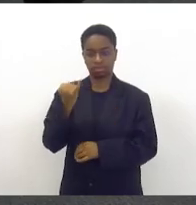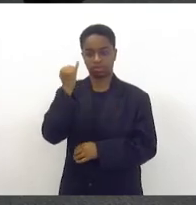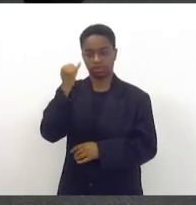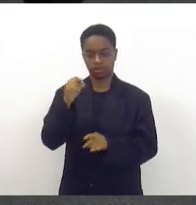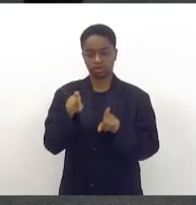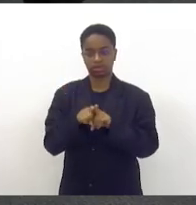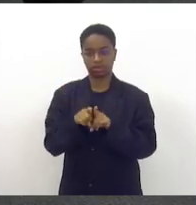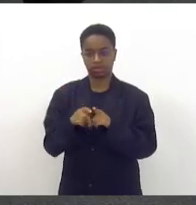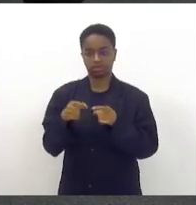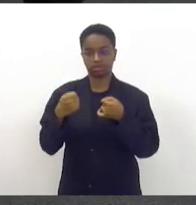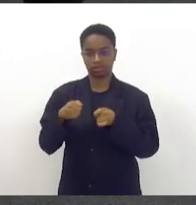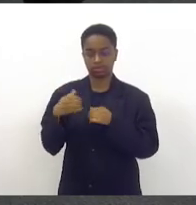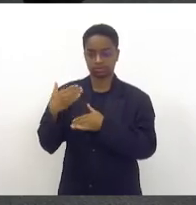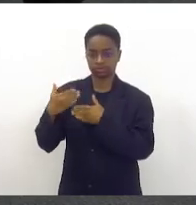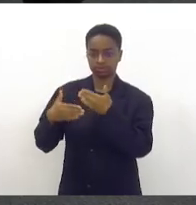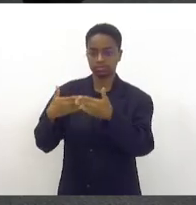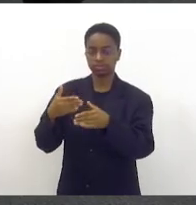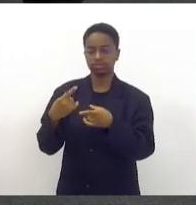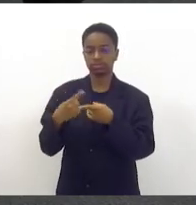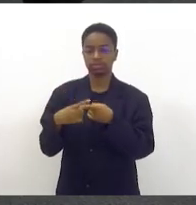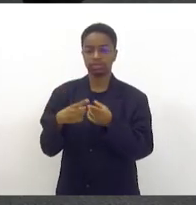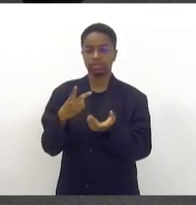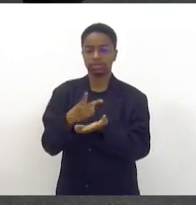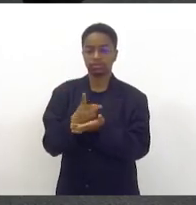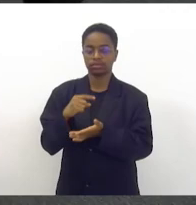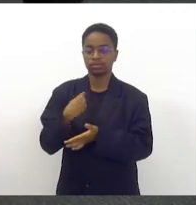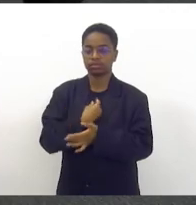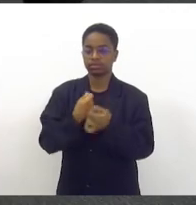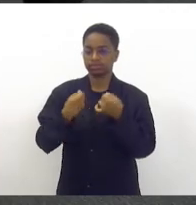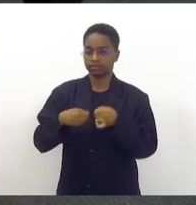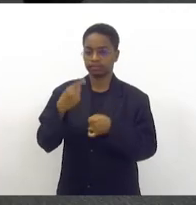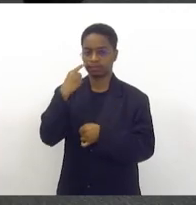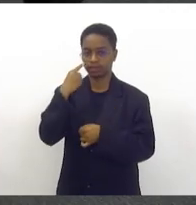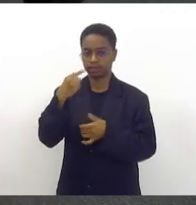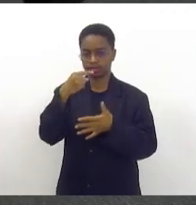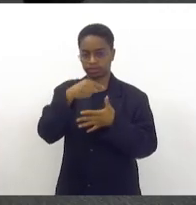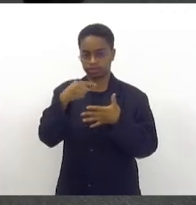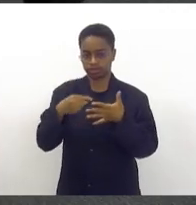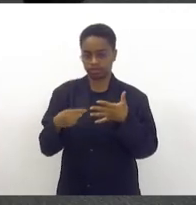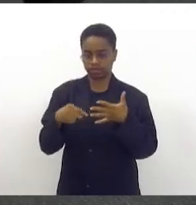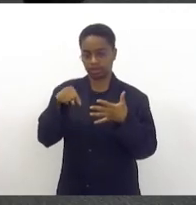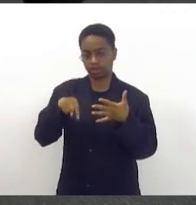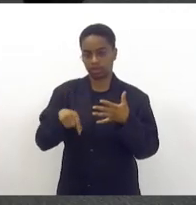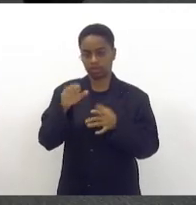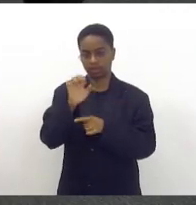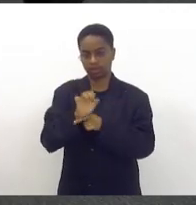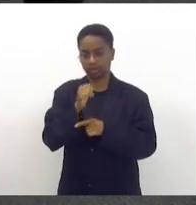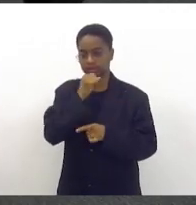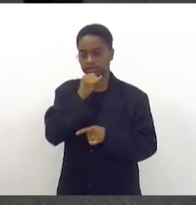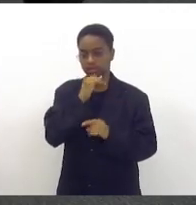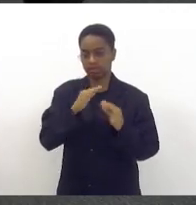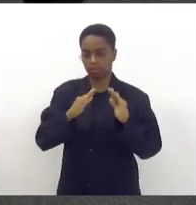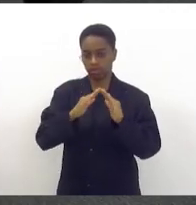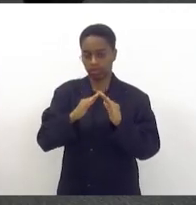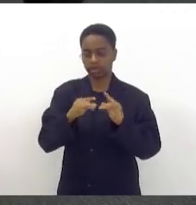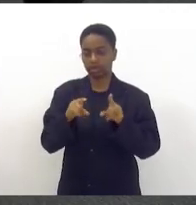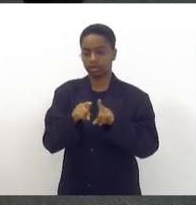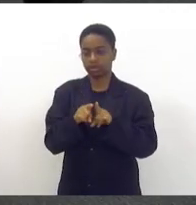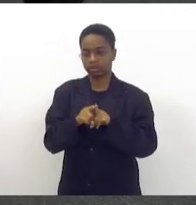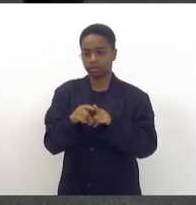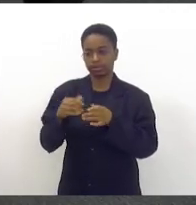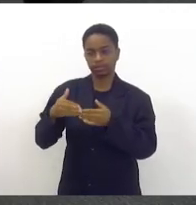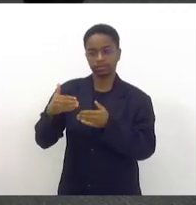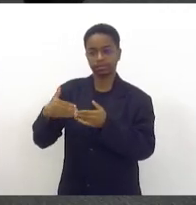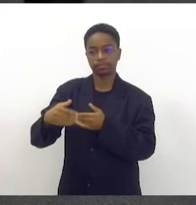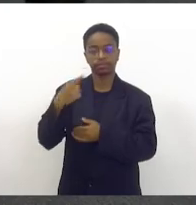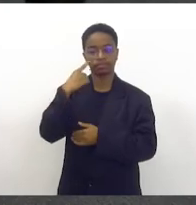mereça prosperar. Cada vez mais a gente tem que pensar todas as questões do nosso Estado, como a questão da moradia, a partir também dos